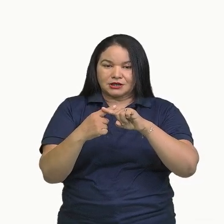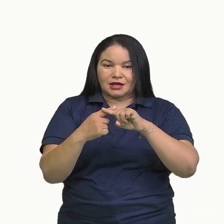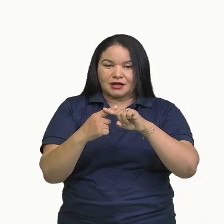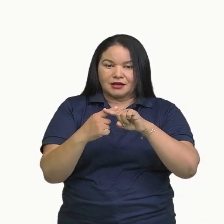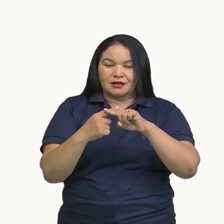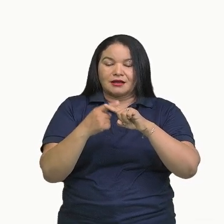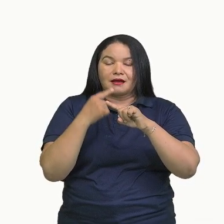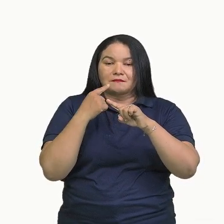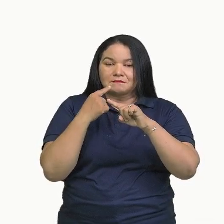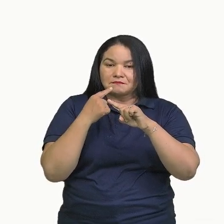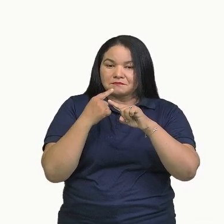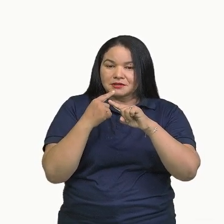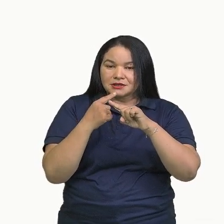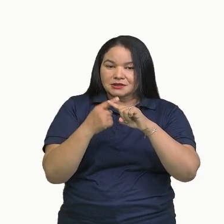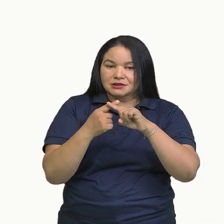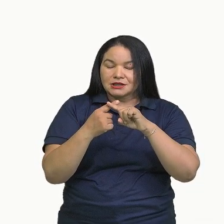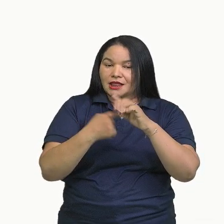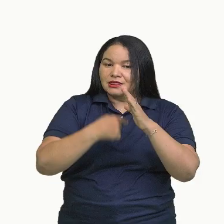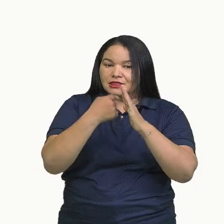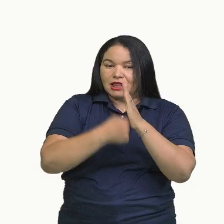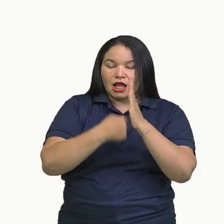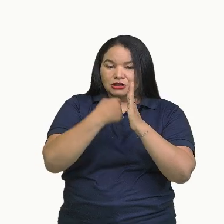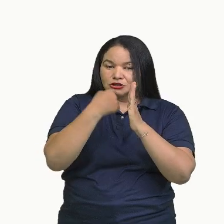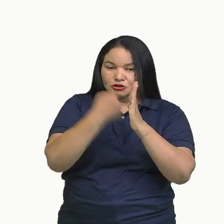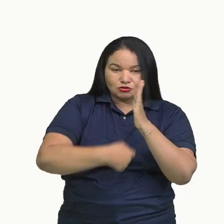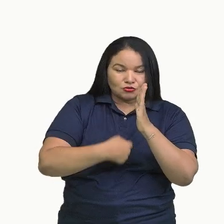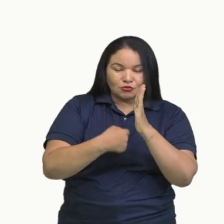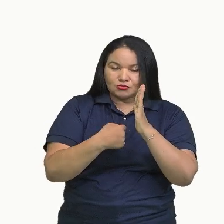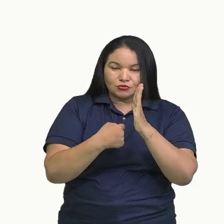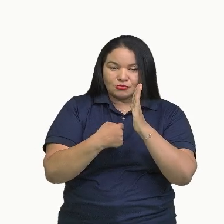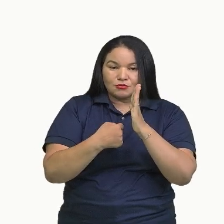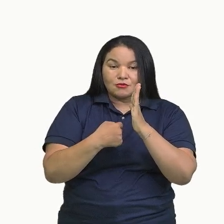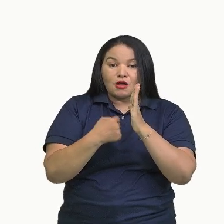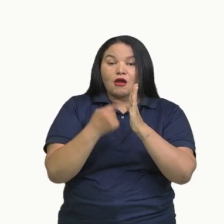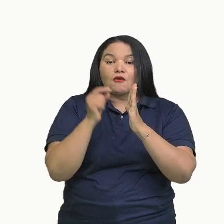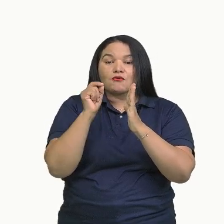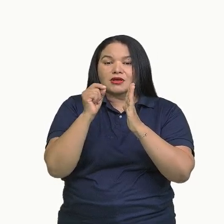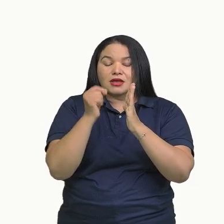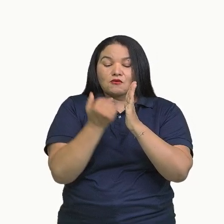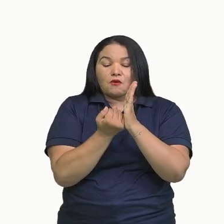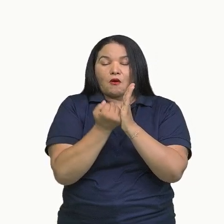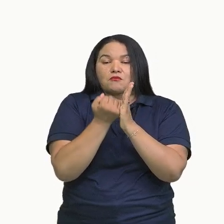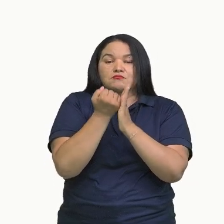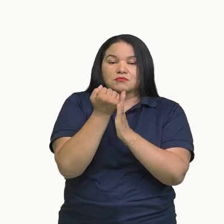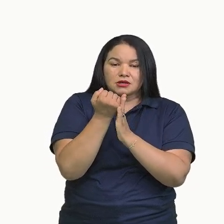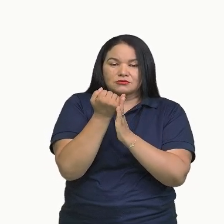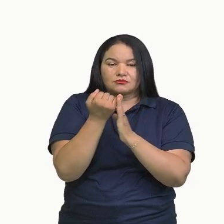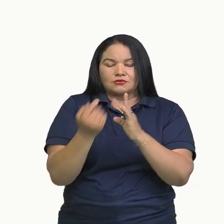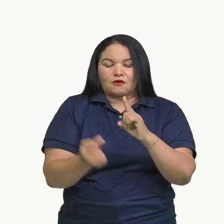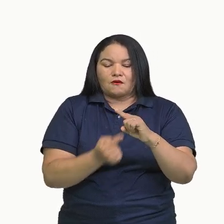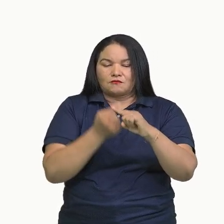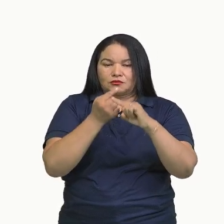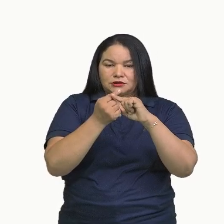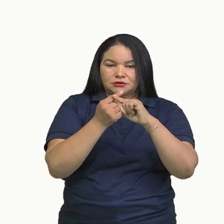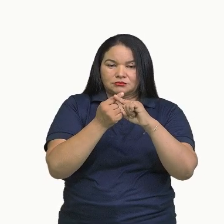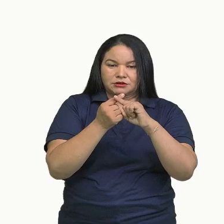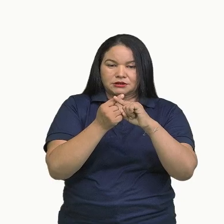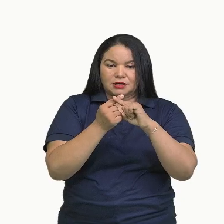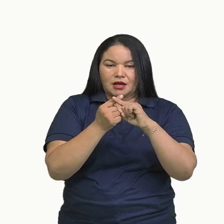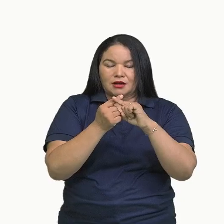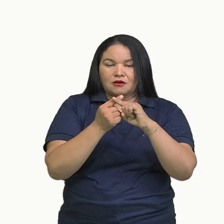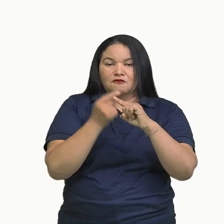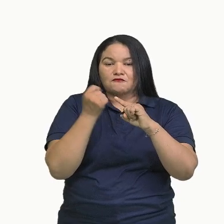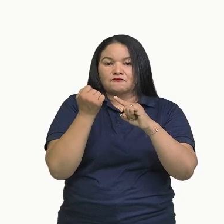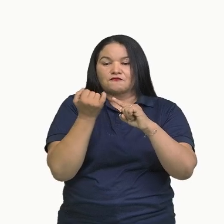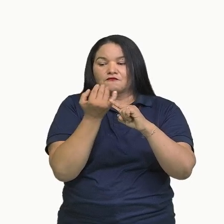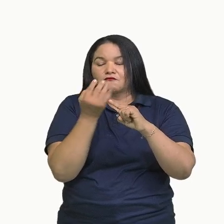verdade, não é taxa de desconto, viu, gente? É o aumento. Então, você vai multiplicar aí pelo aumento,